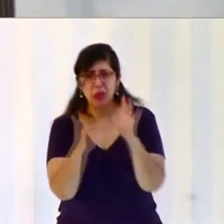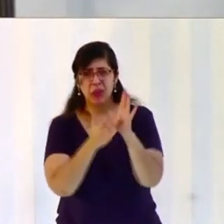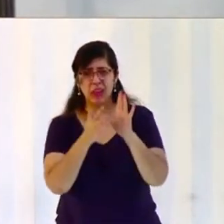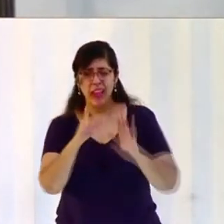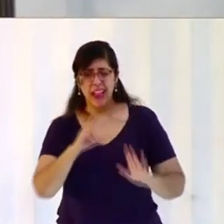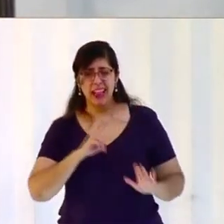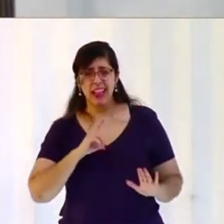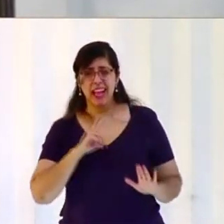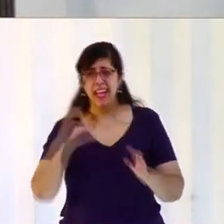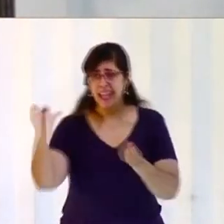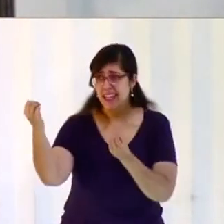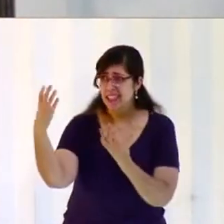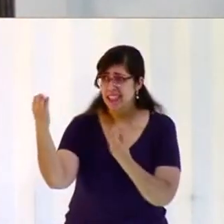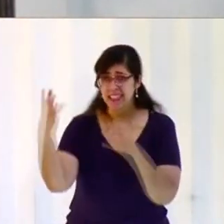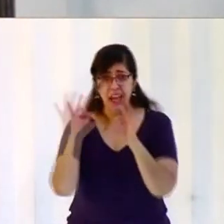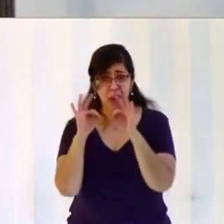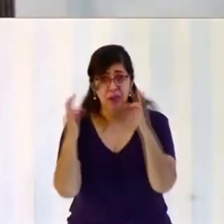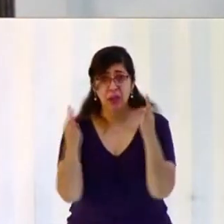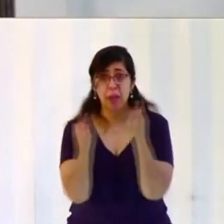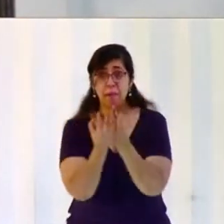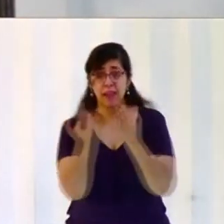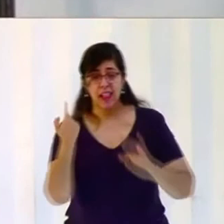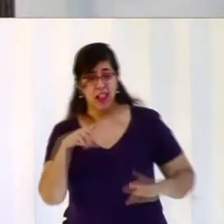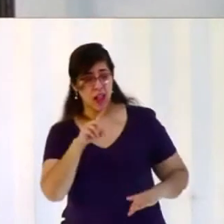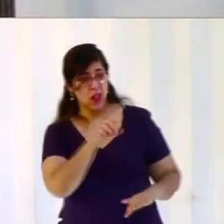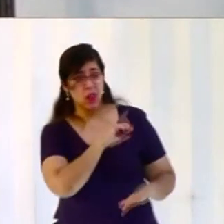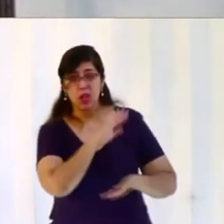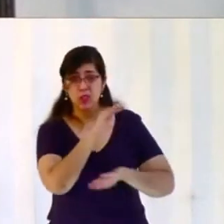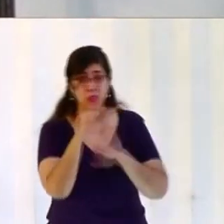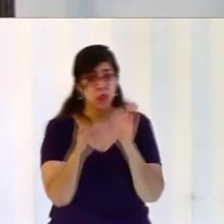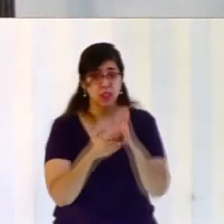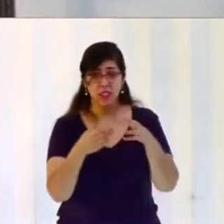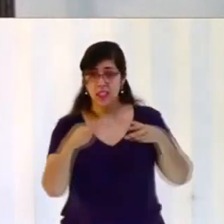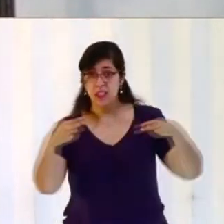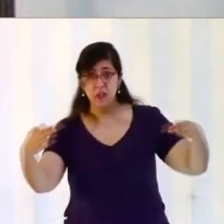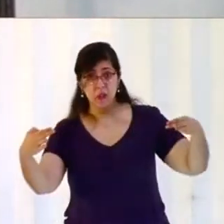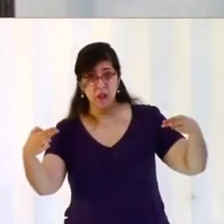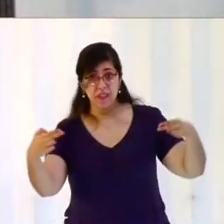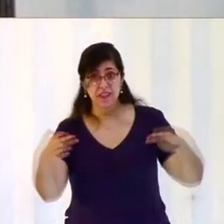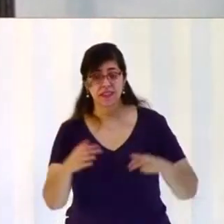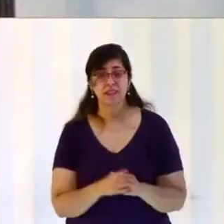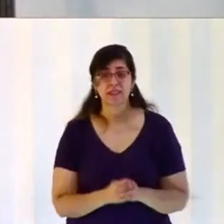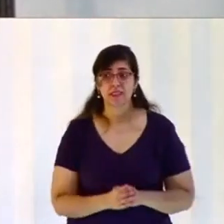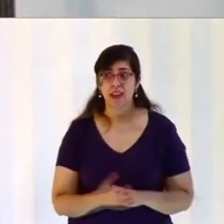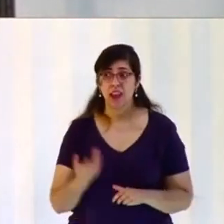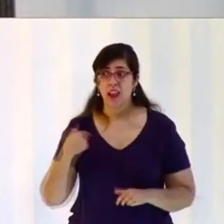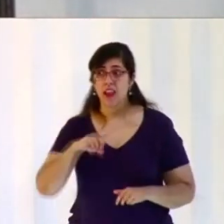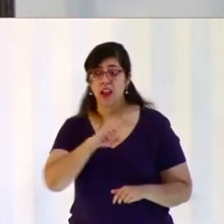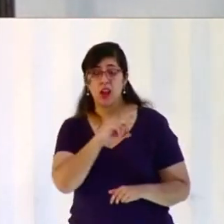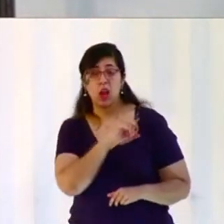uma instrução para a família, a cultura de todos os tempos combate os ensinos de Jesus.